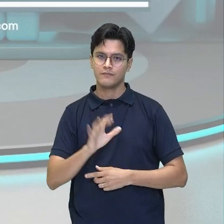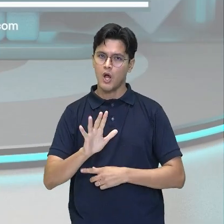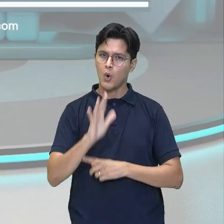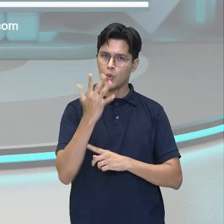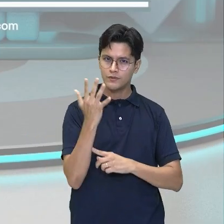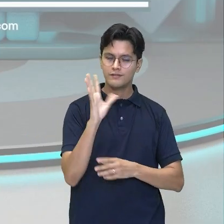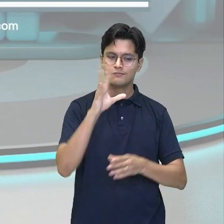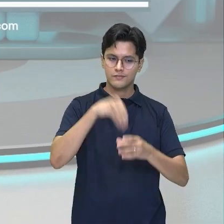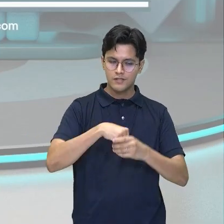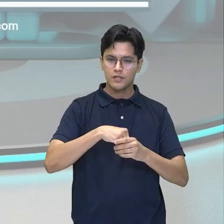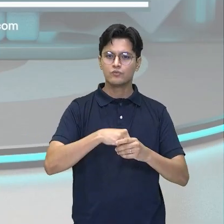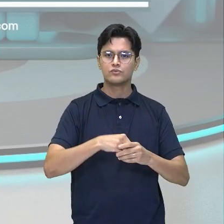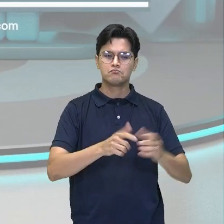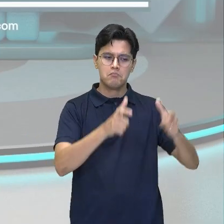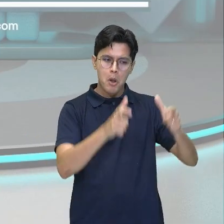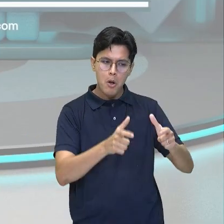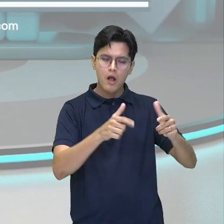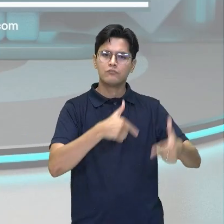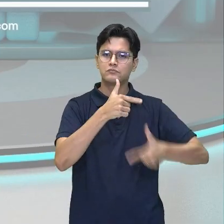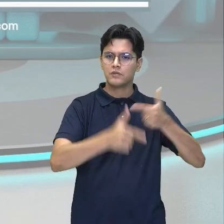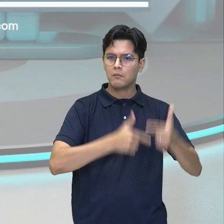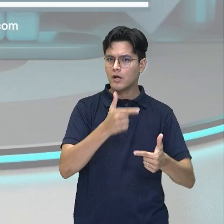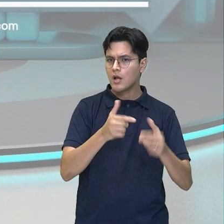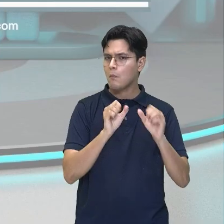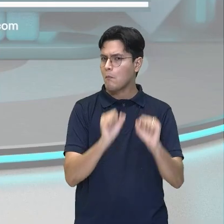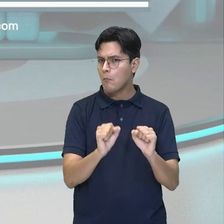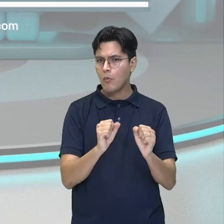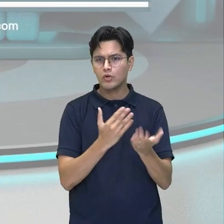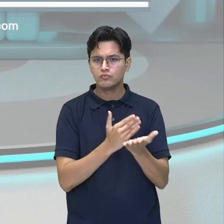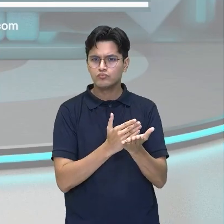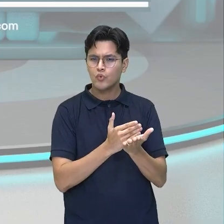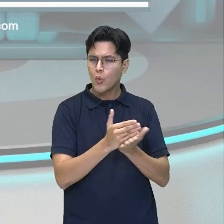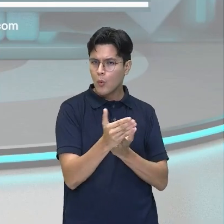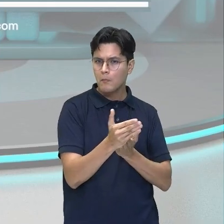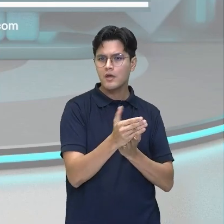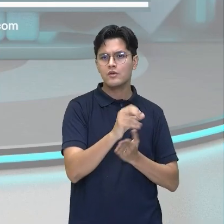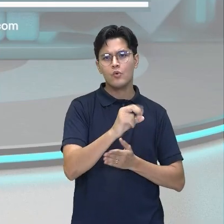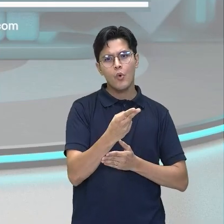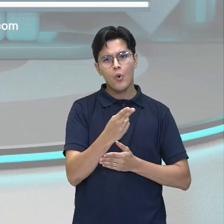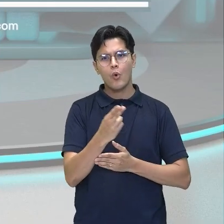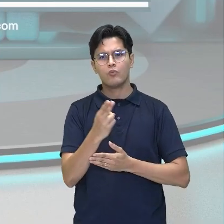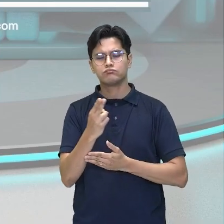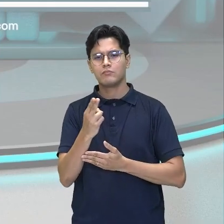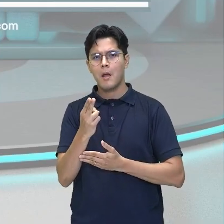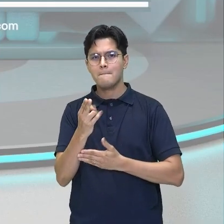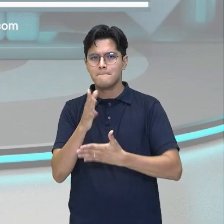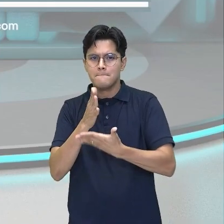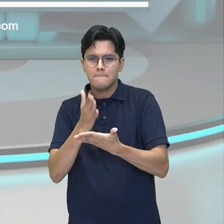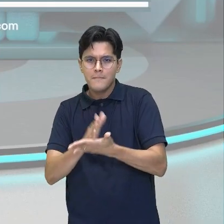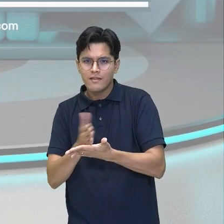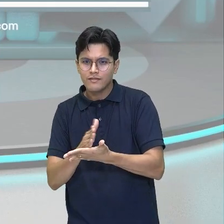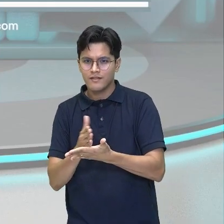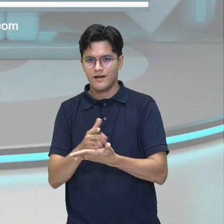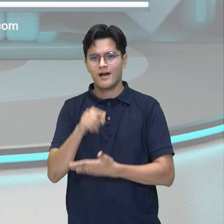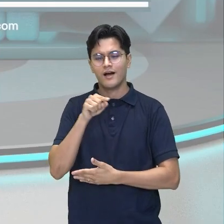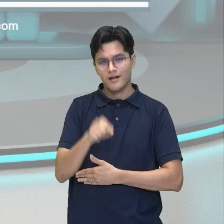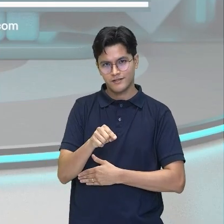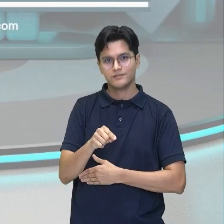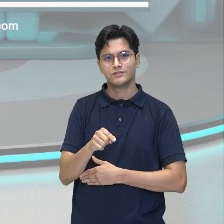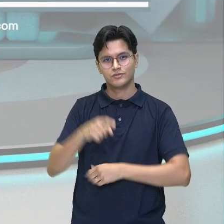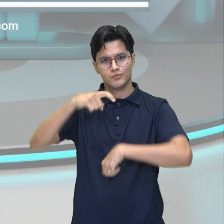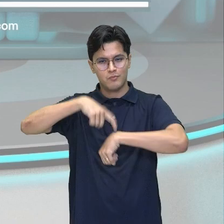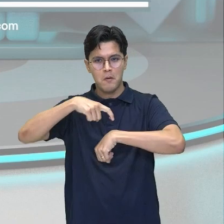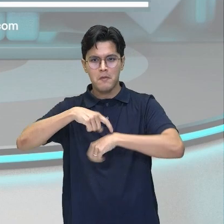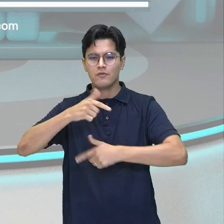no início da atividade laboral, pode ser feita ali no meio, né, para aliviar o estresse, né, para fazer